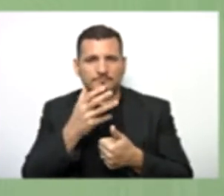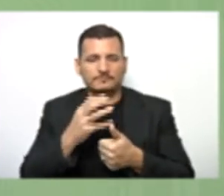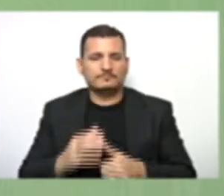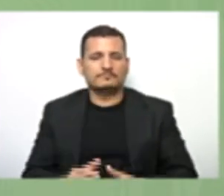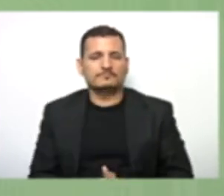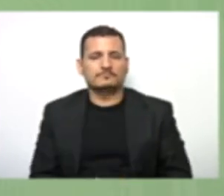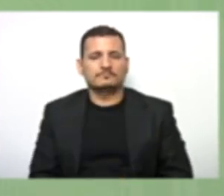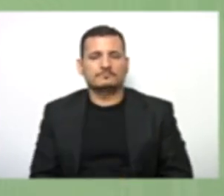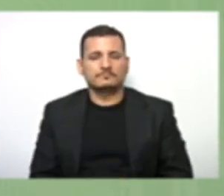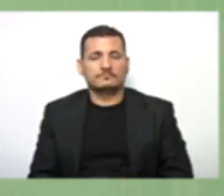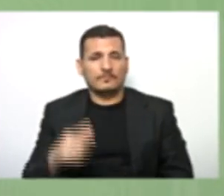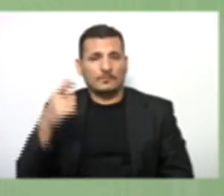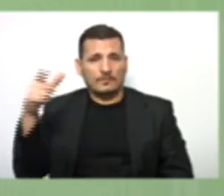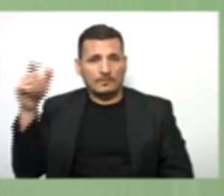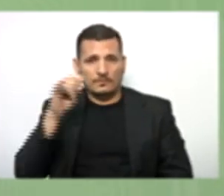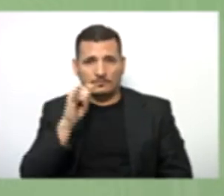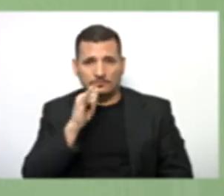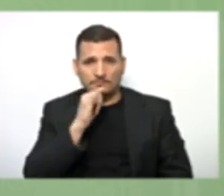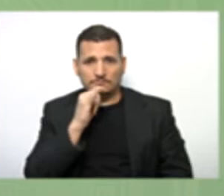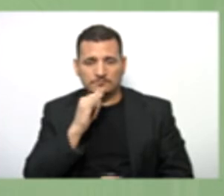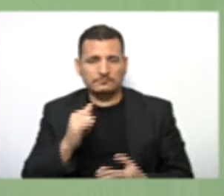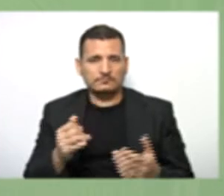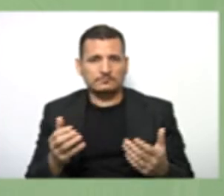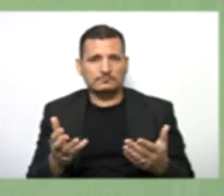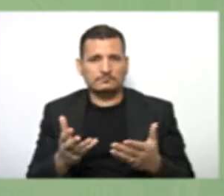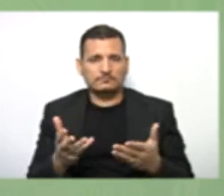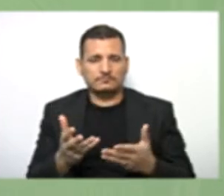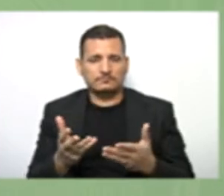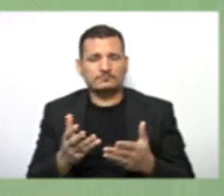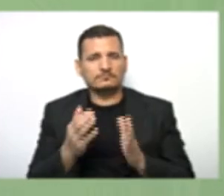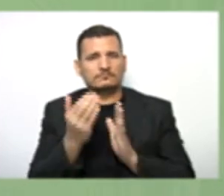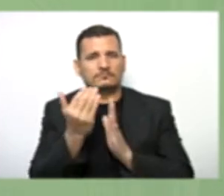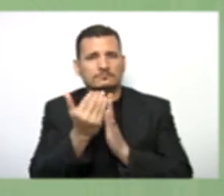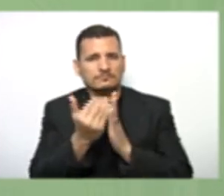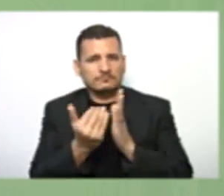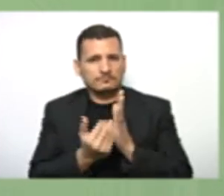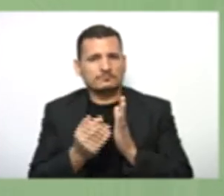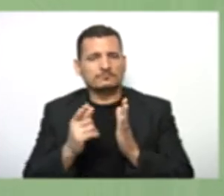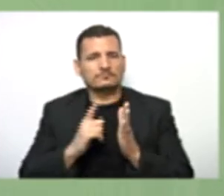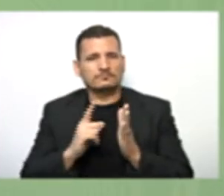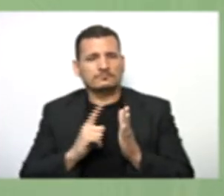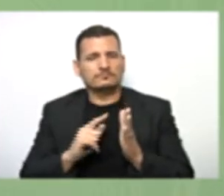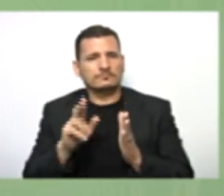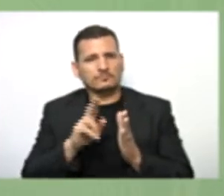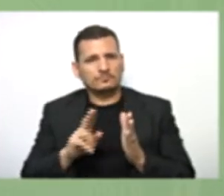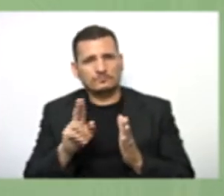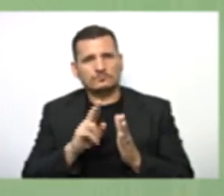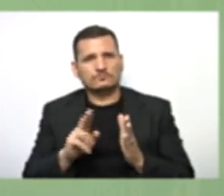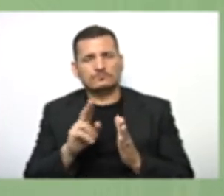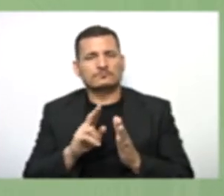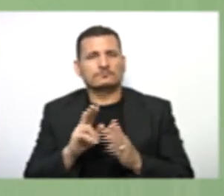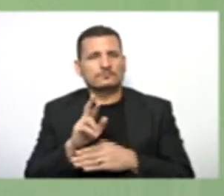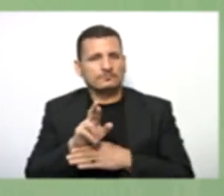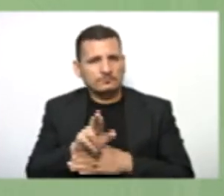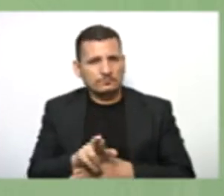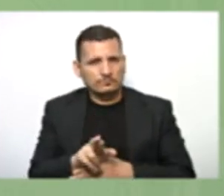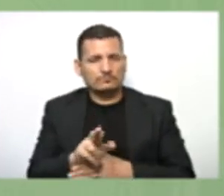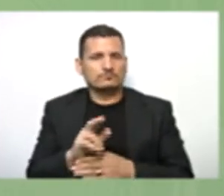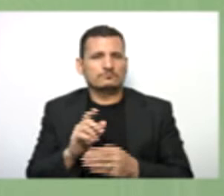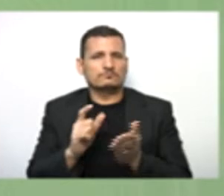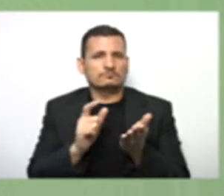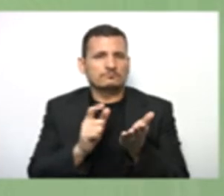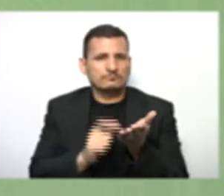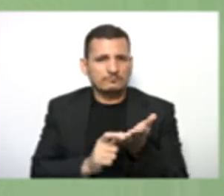Um outro exemplo de um programa que trabalha com muito recurso de processador, ou seja, um software do